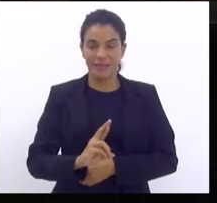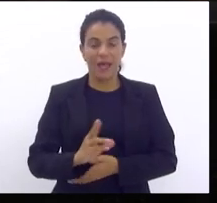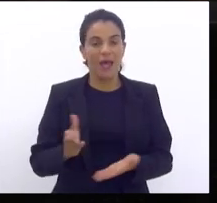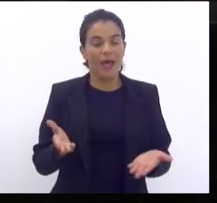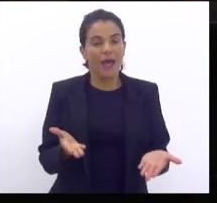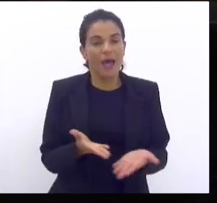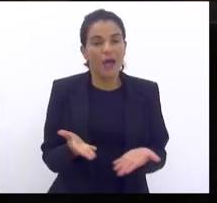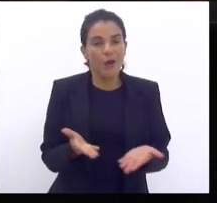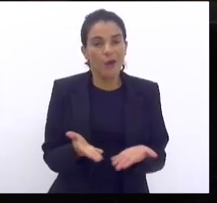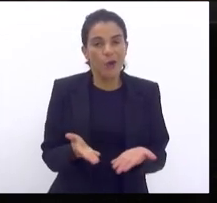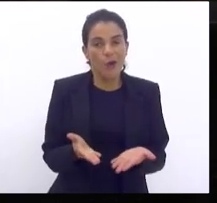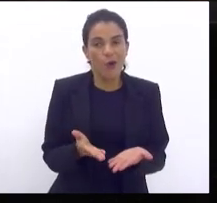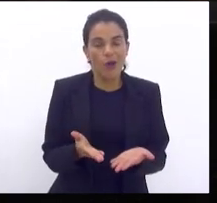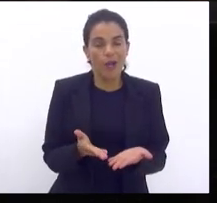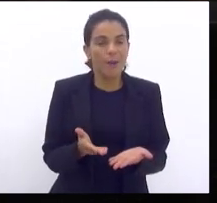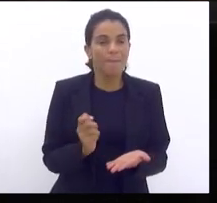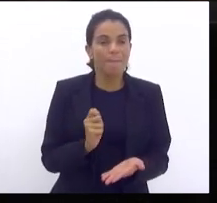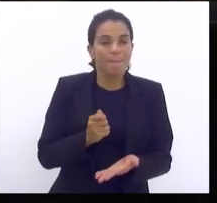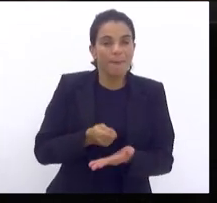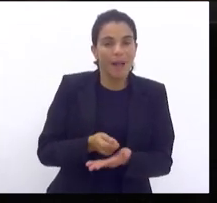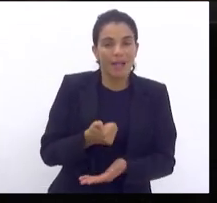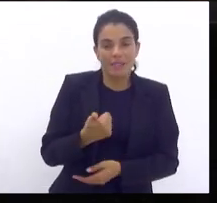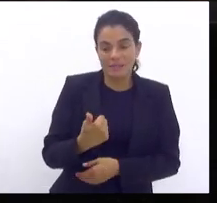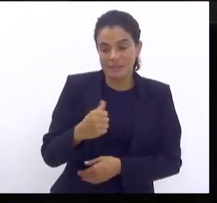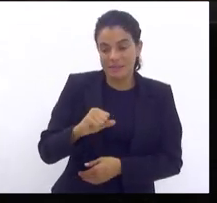a gastar R